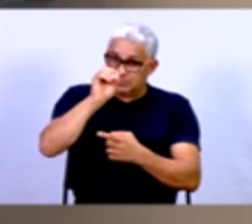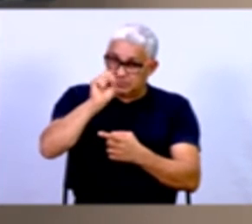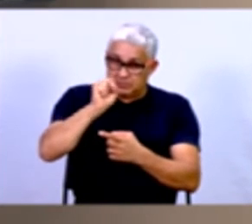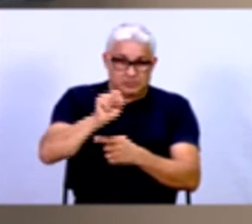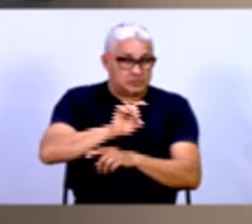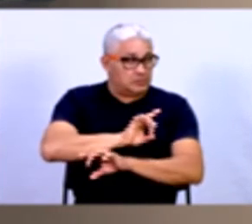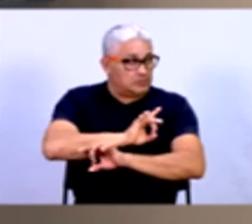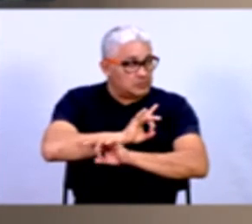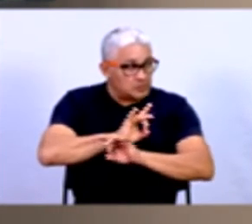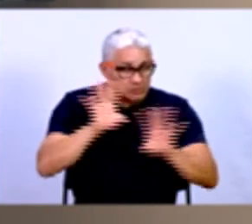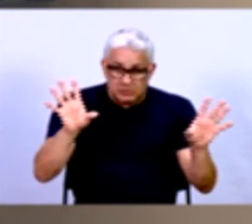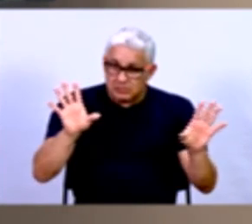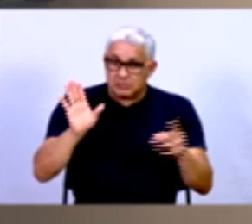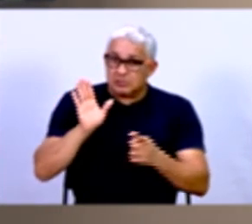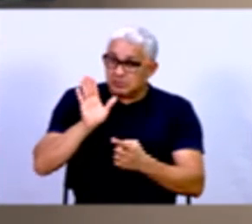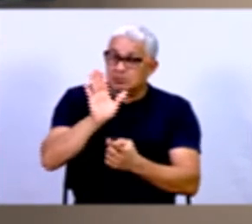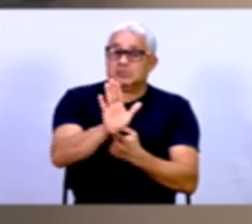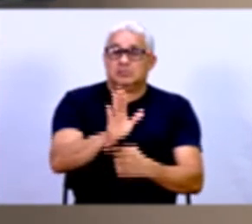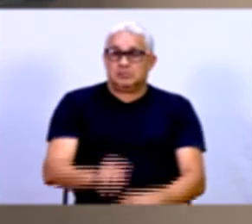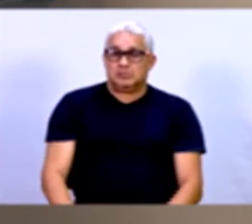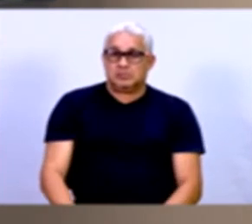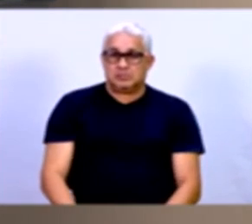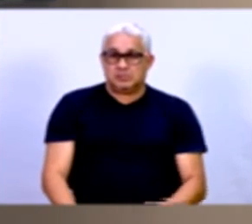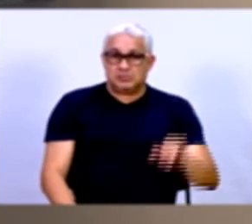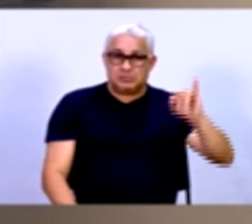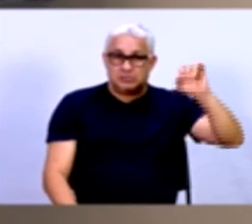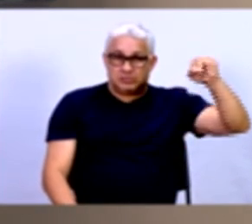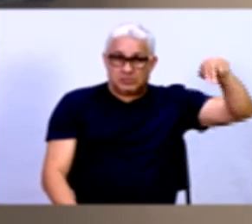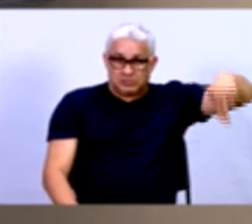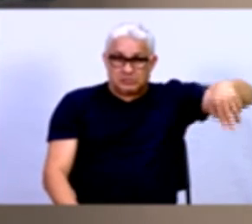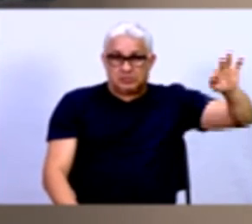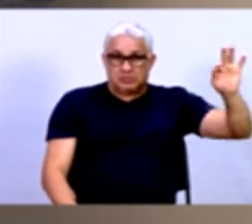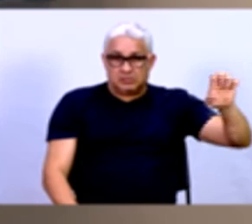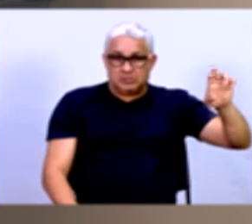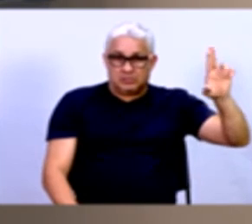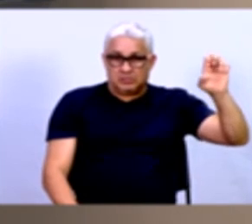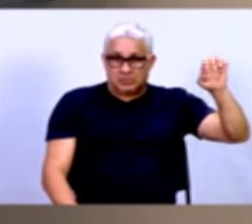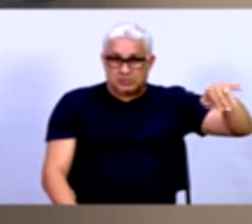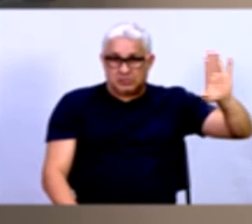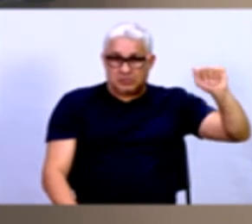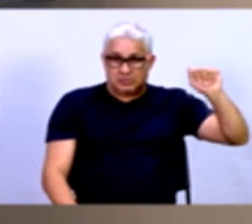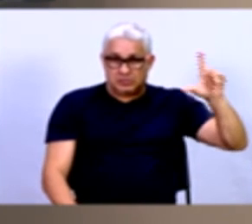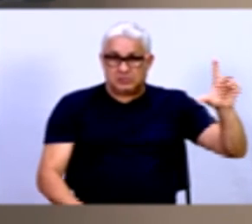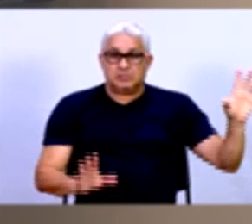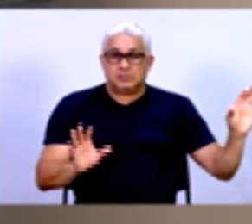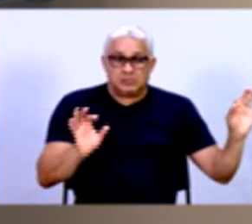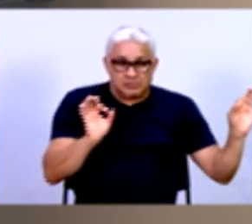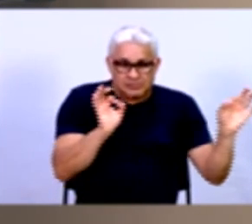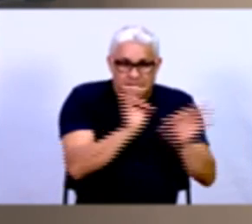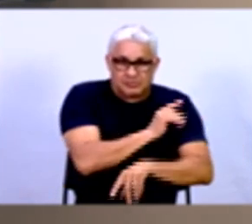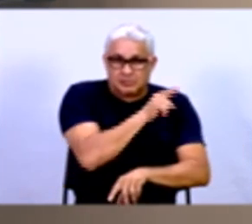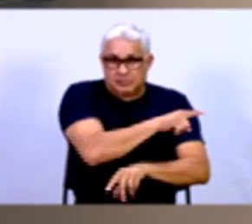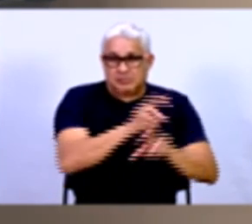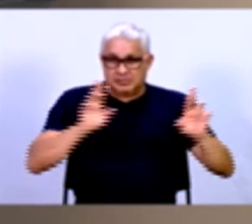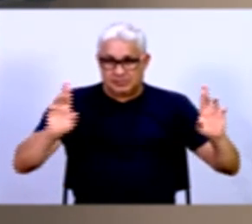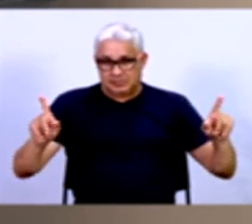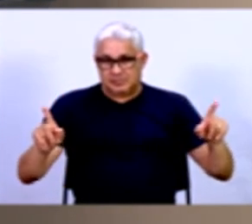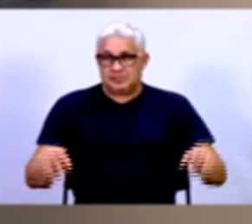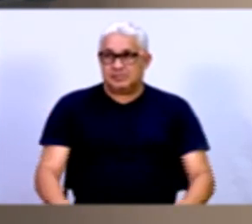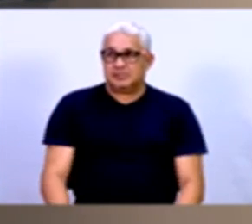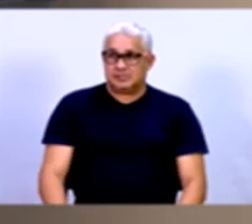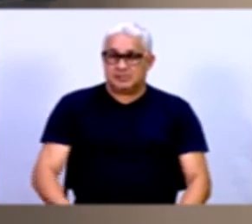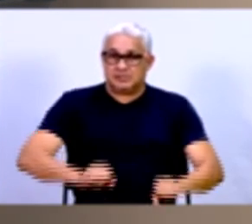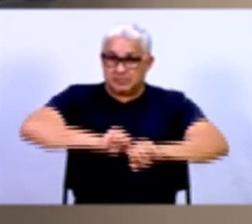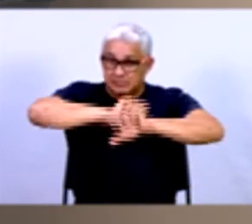nada, análise nenhuma. E a inferencial, ela já vai nos dar as conclusões daquele estudo que foi feito, tá? Espero que agora tenha ficado